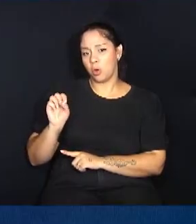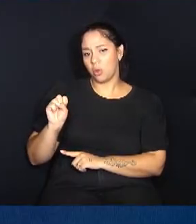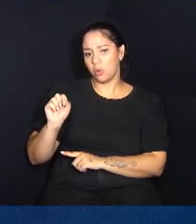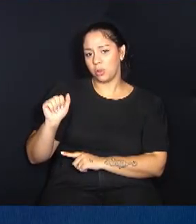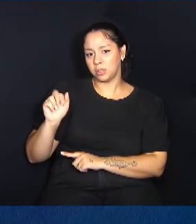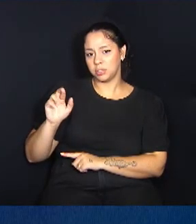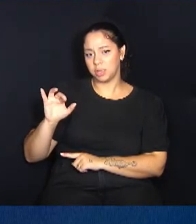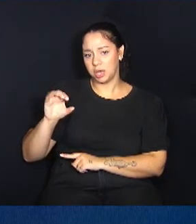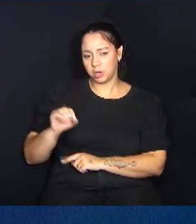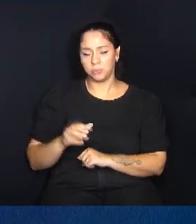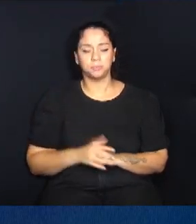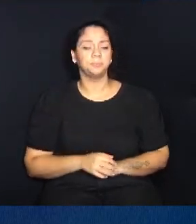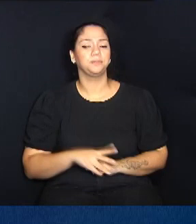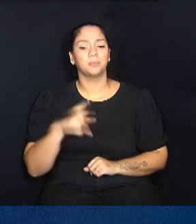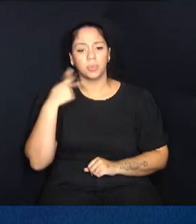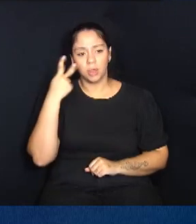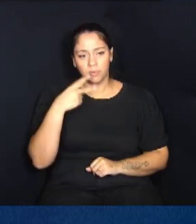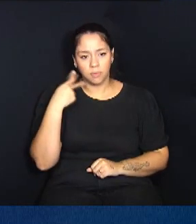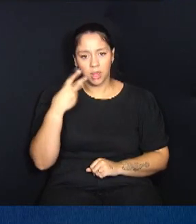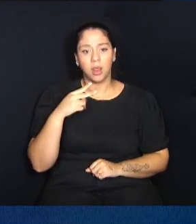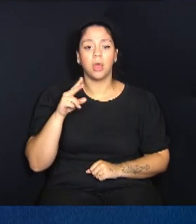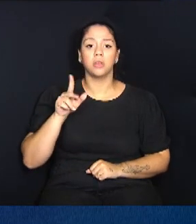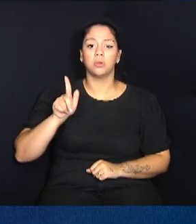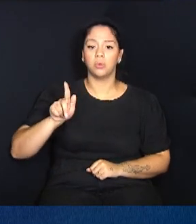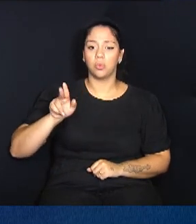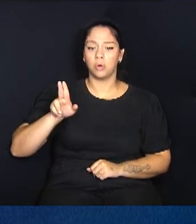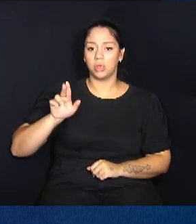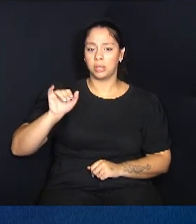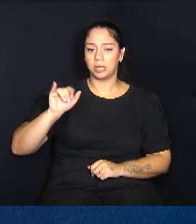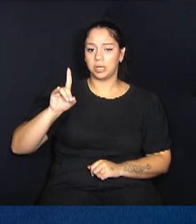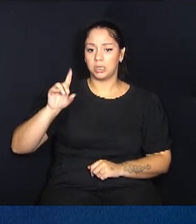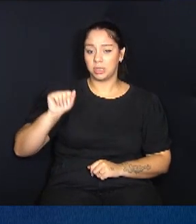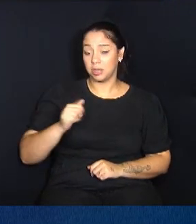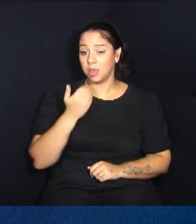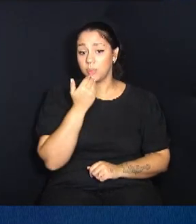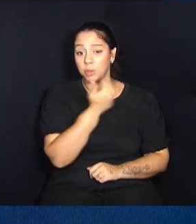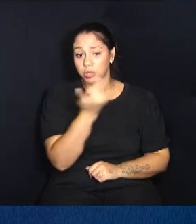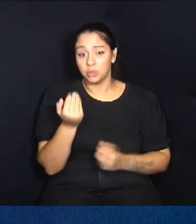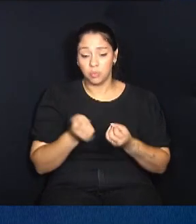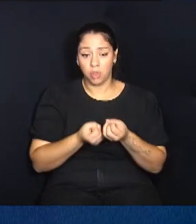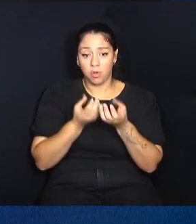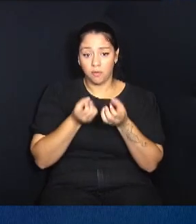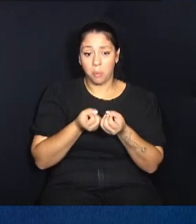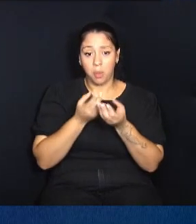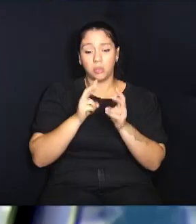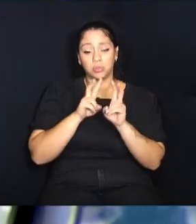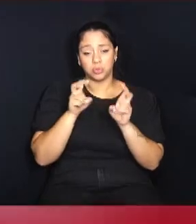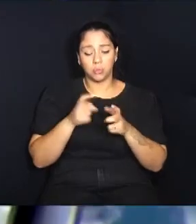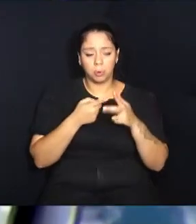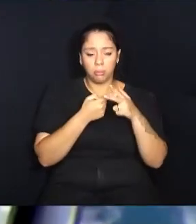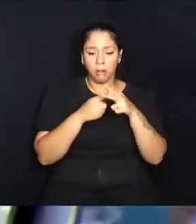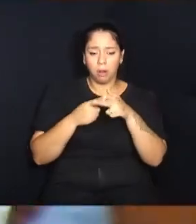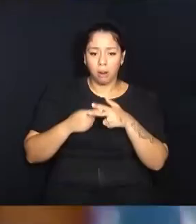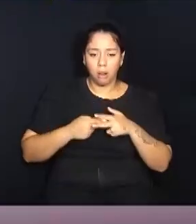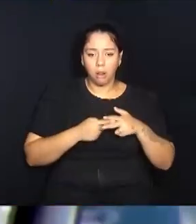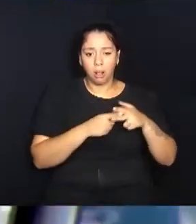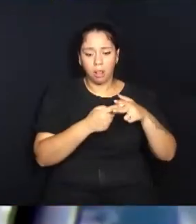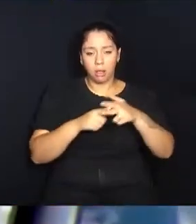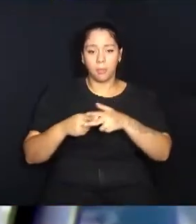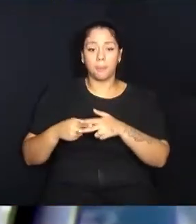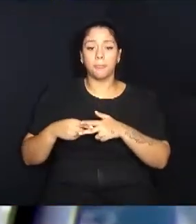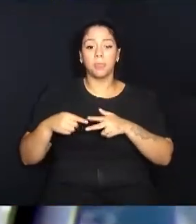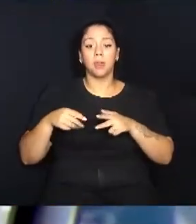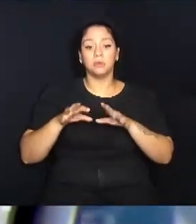A vereadora Guida Calisto fez um requerimento solicitando informações sobre as reformas da Avenida Campos